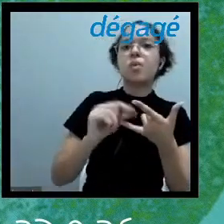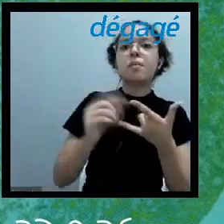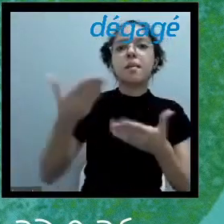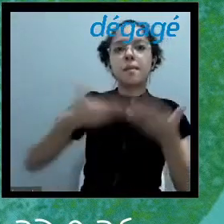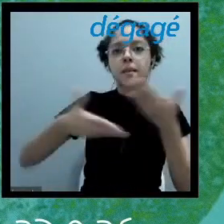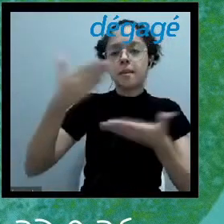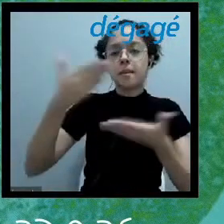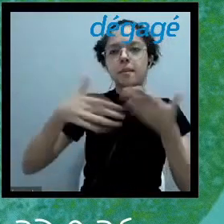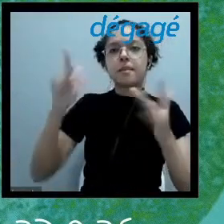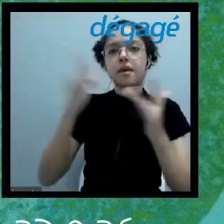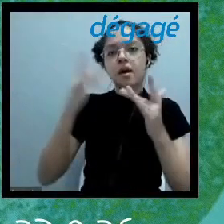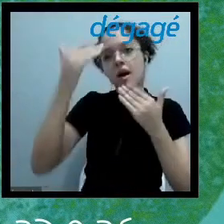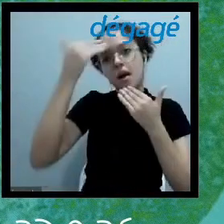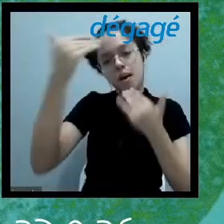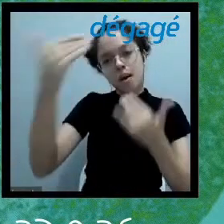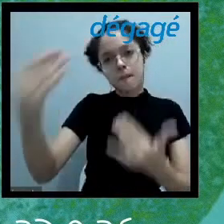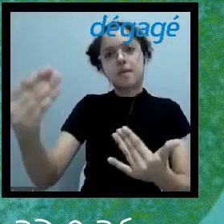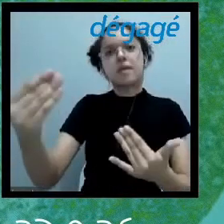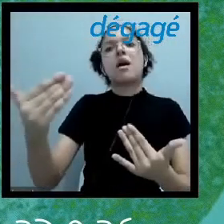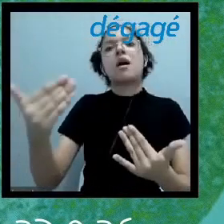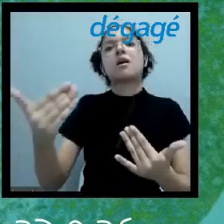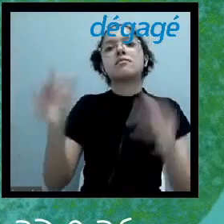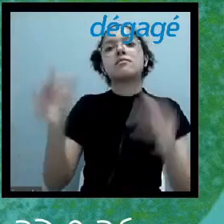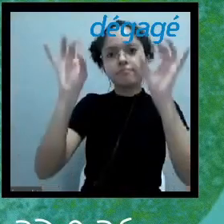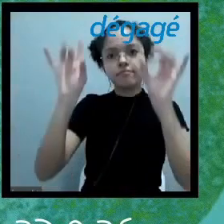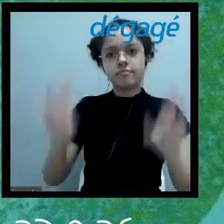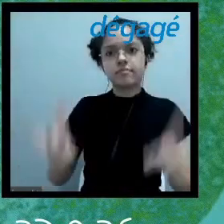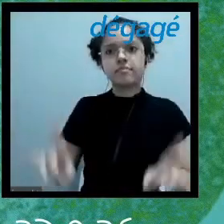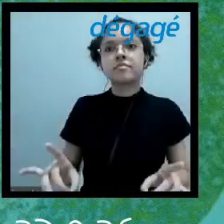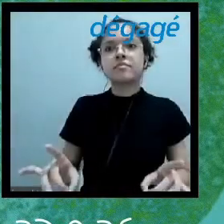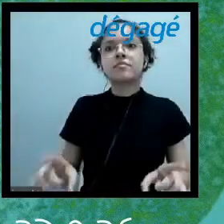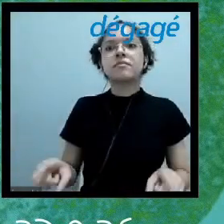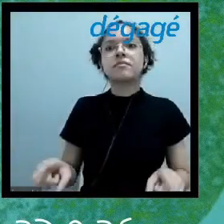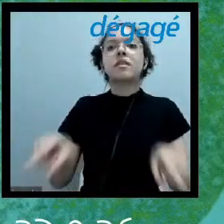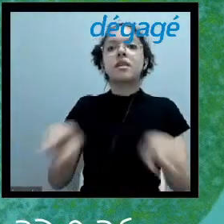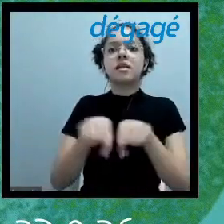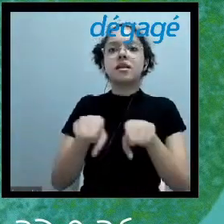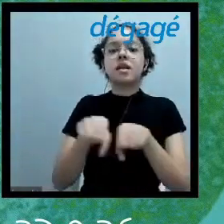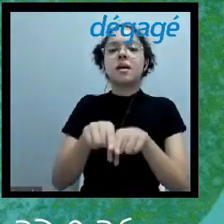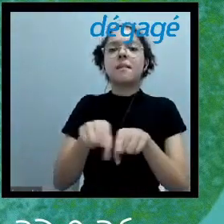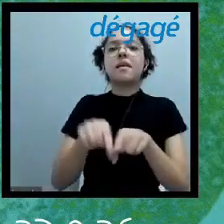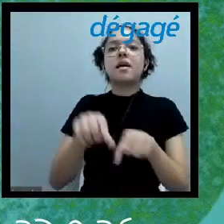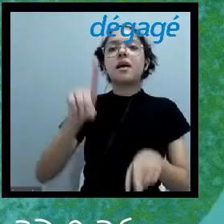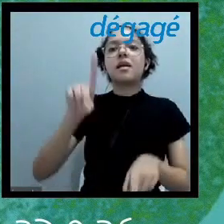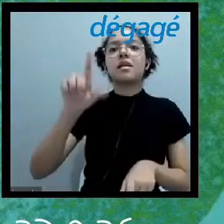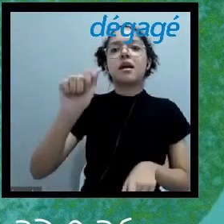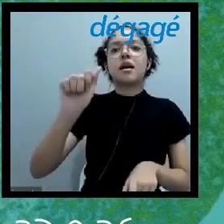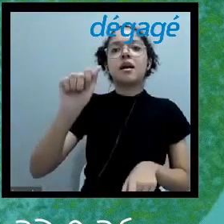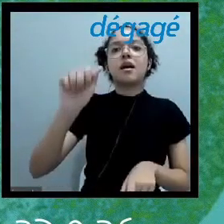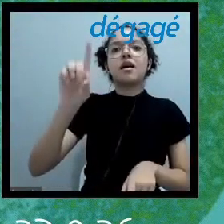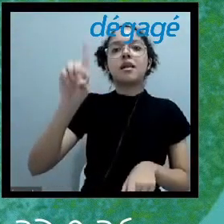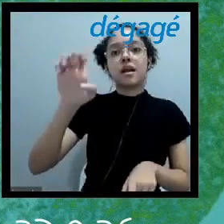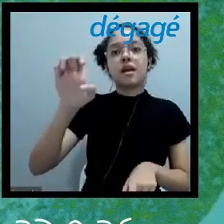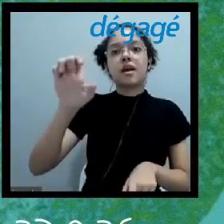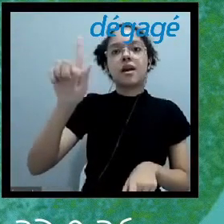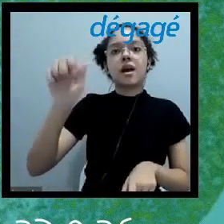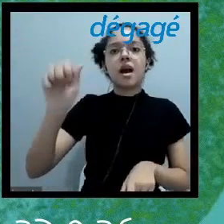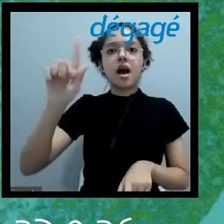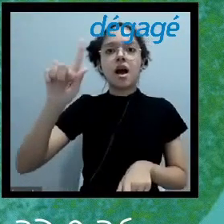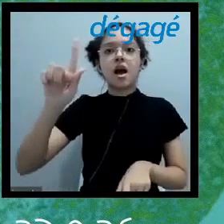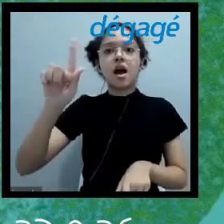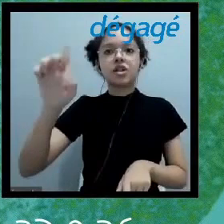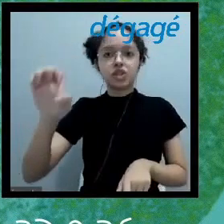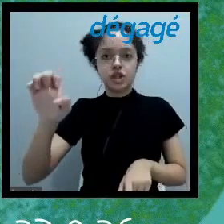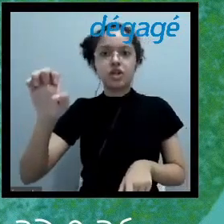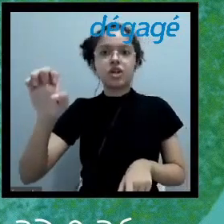nossos agradecimentos muito especiais à DHG Comunicação, com a Eugênia Nogueira à frente e a sua